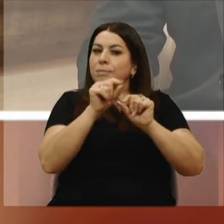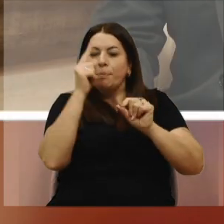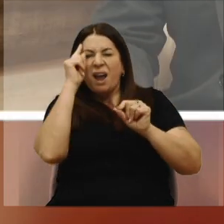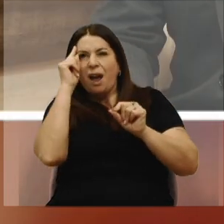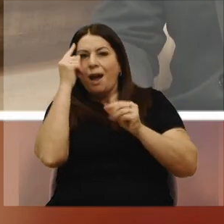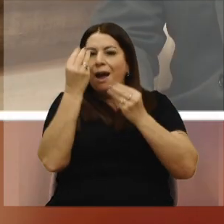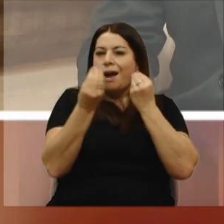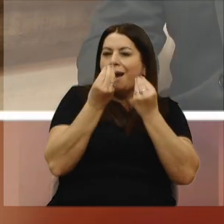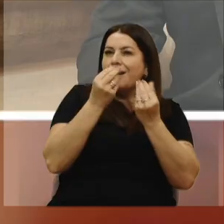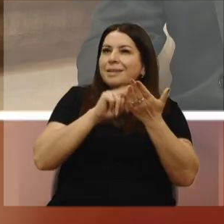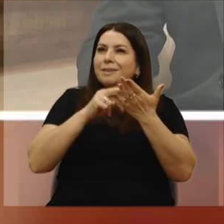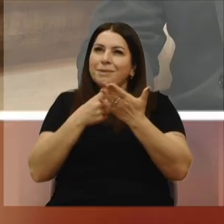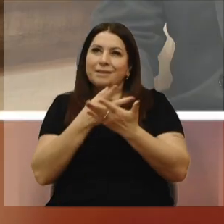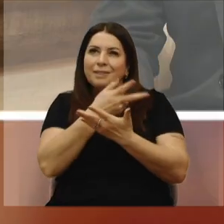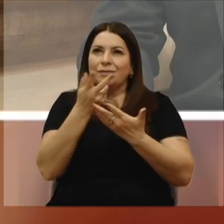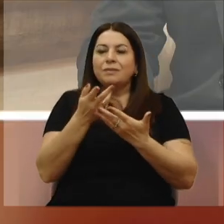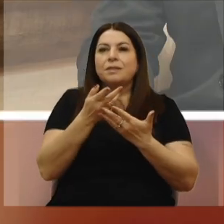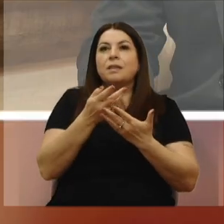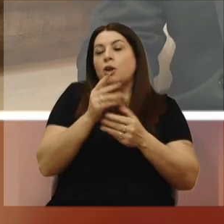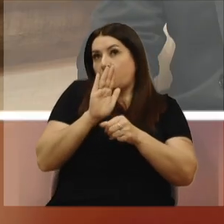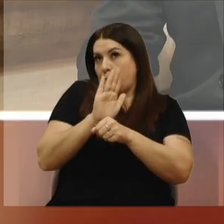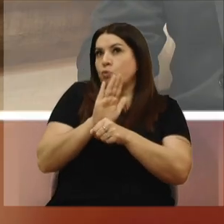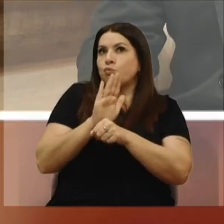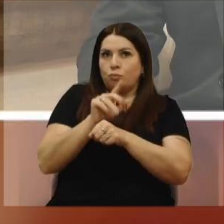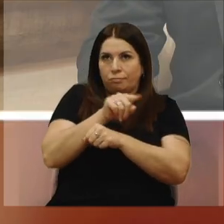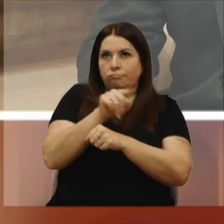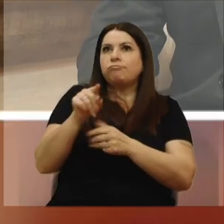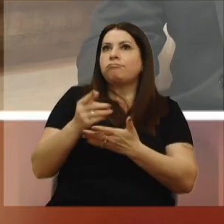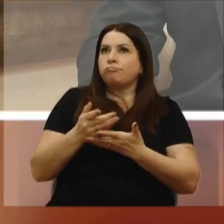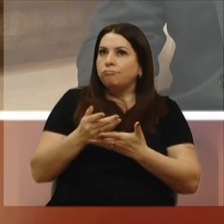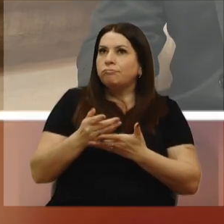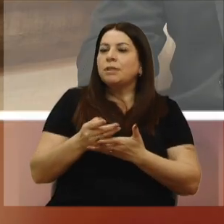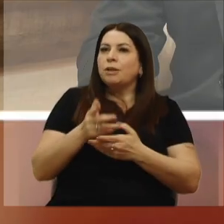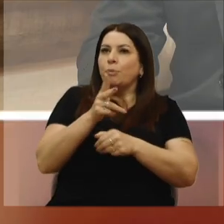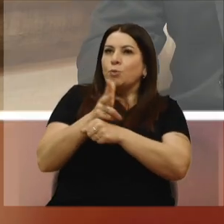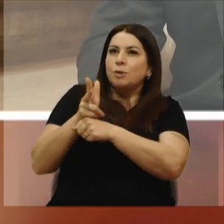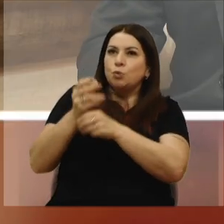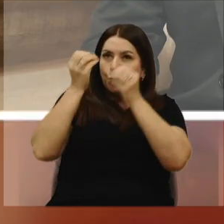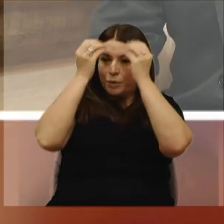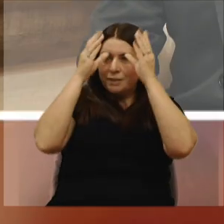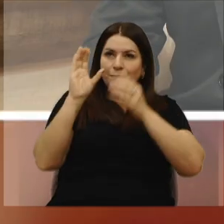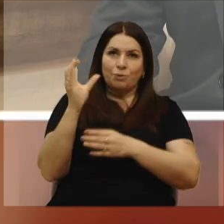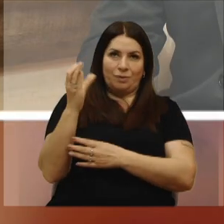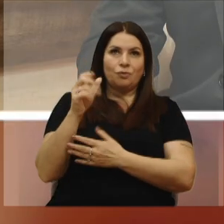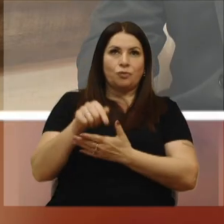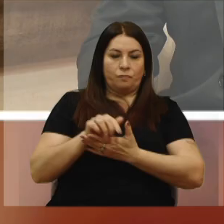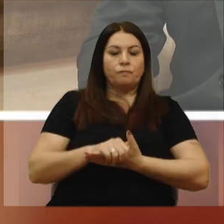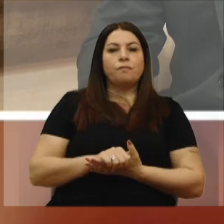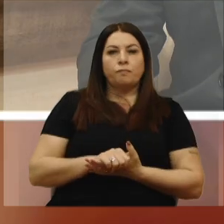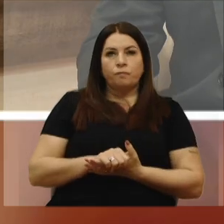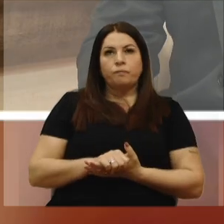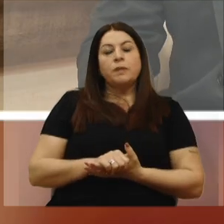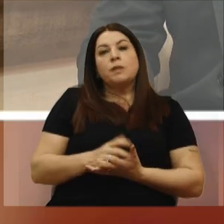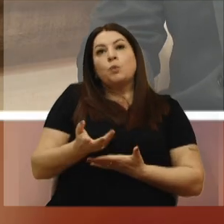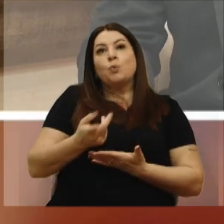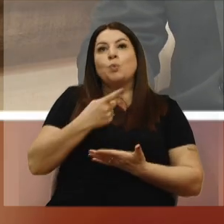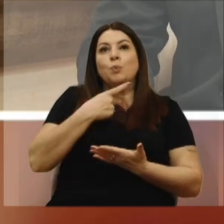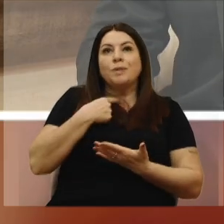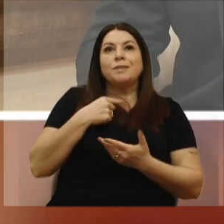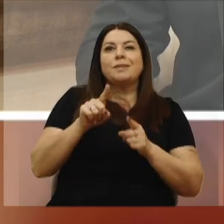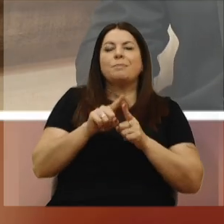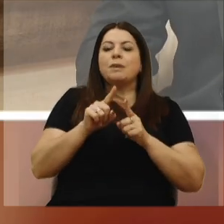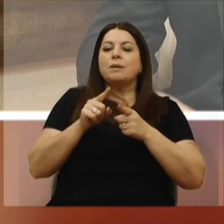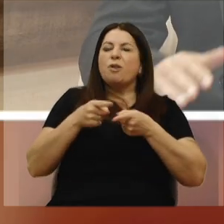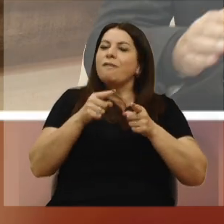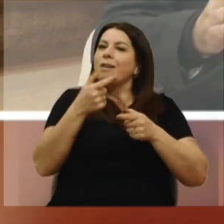as suas conclusões, fazerem as suas interpretações. É uma contribuição também, né, à produção do conhecimento científico, né? Eu